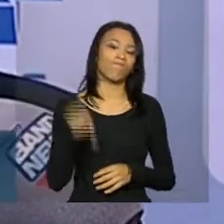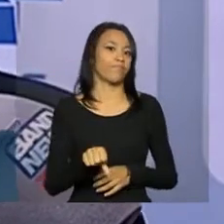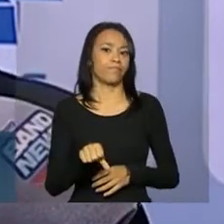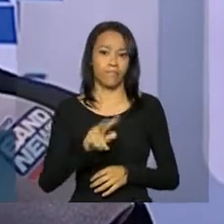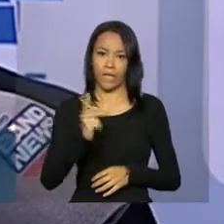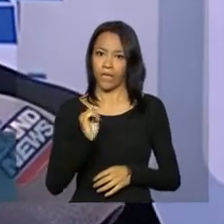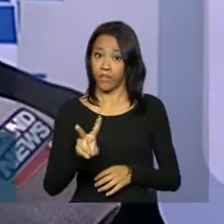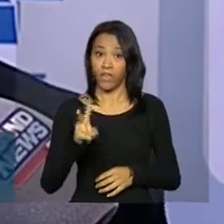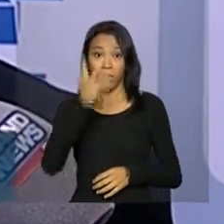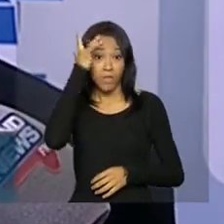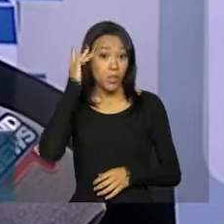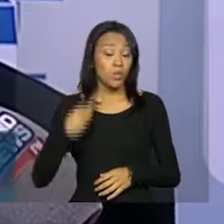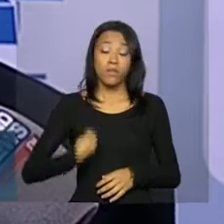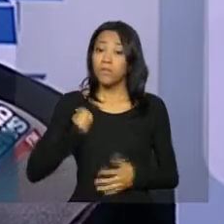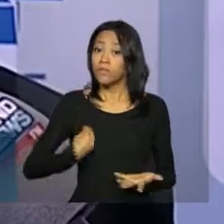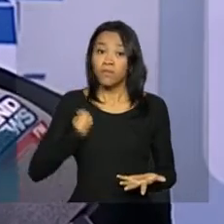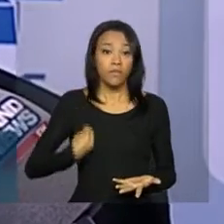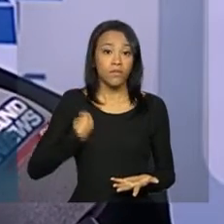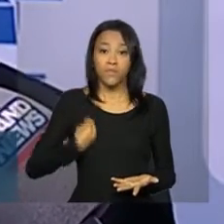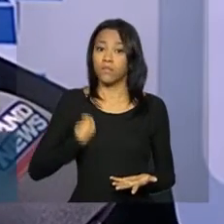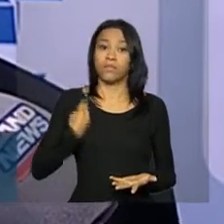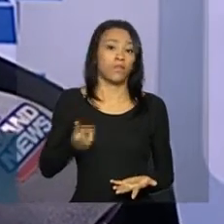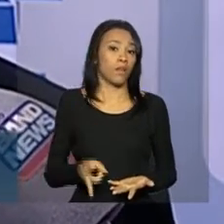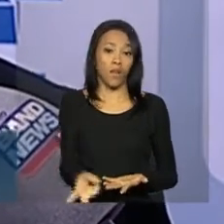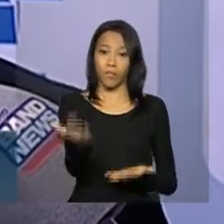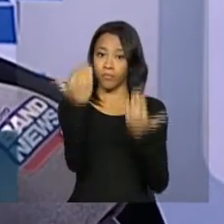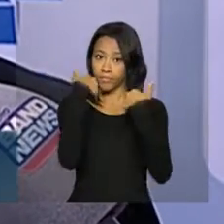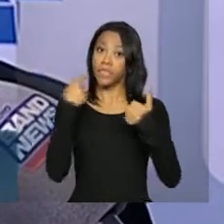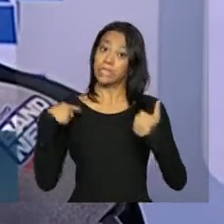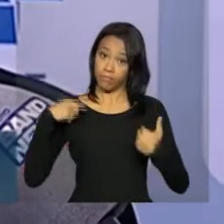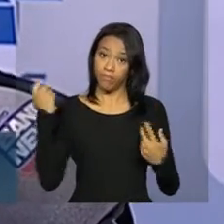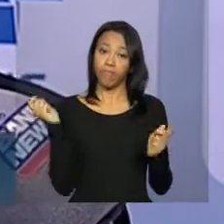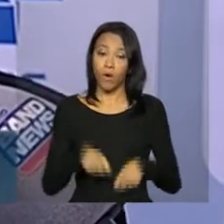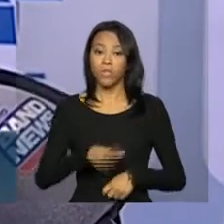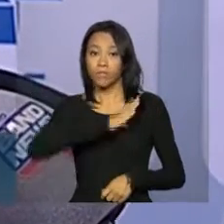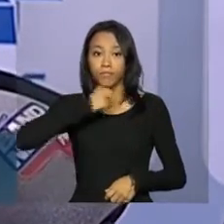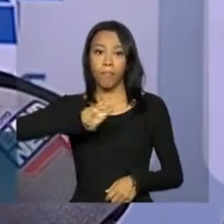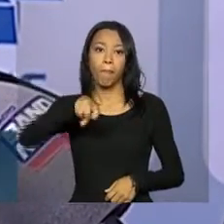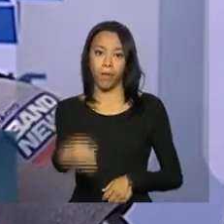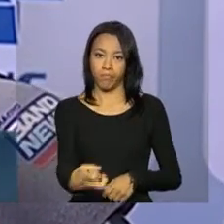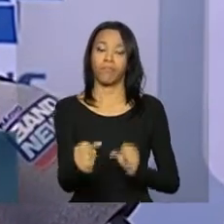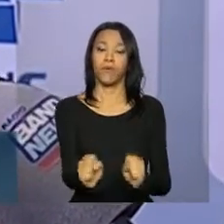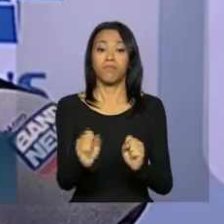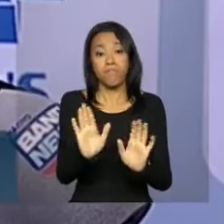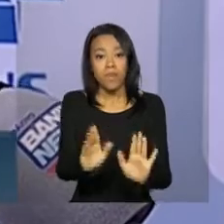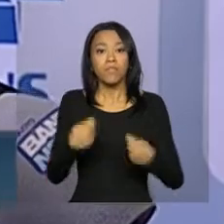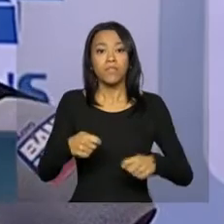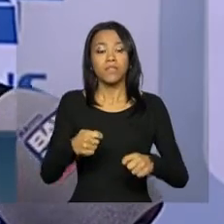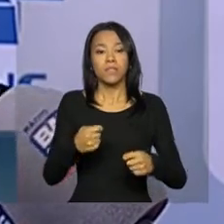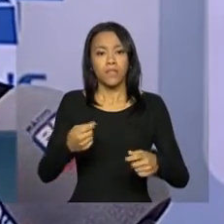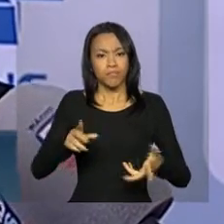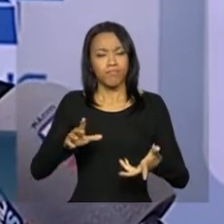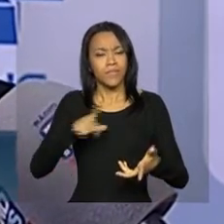que incomoda a pessoa pela vida inteira, que tem o potencial de matar e tem que ser enfrentada com